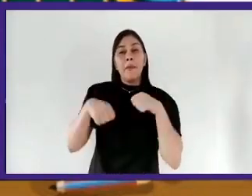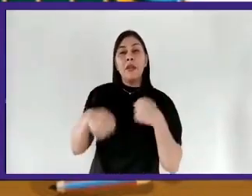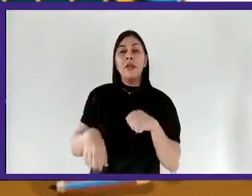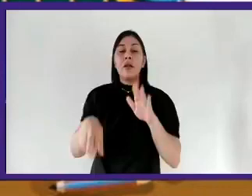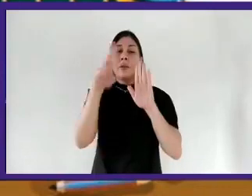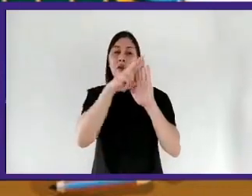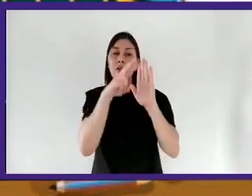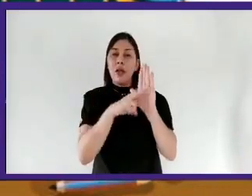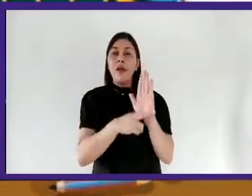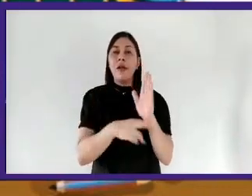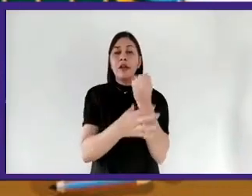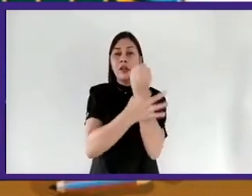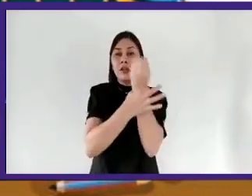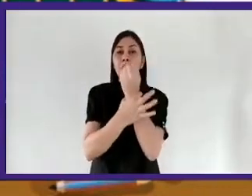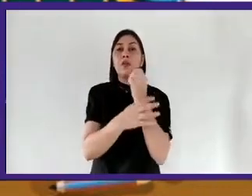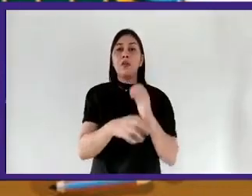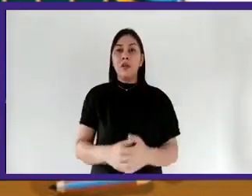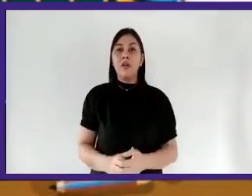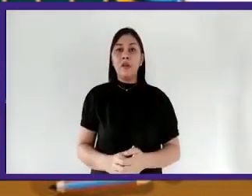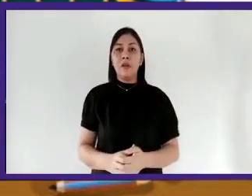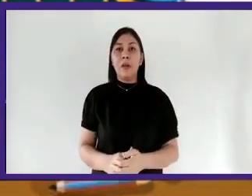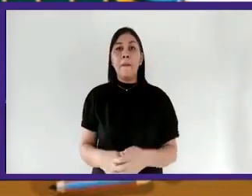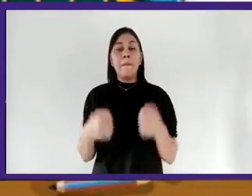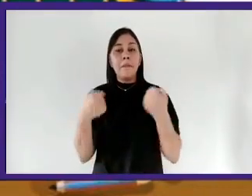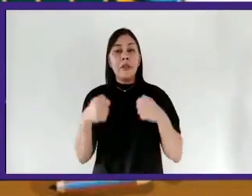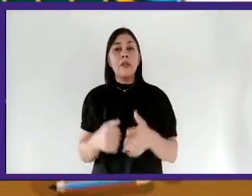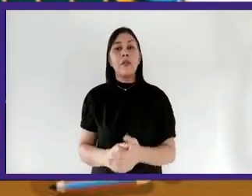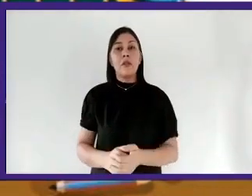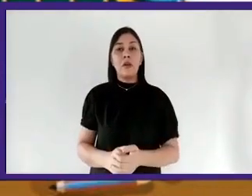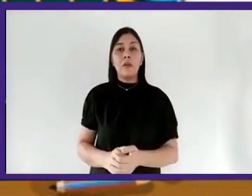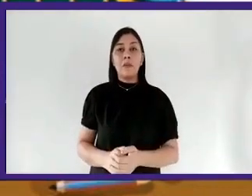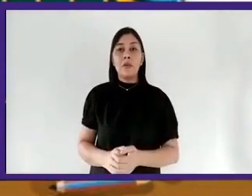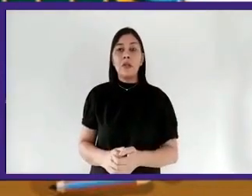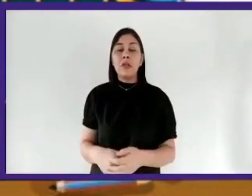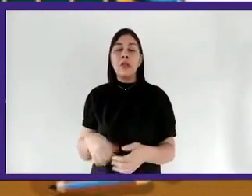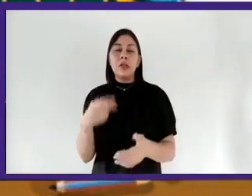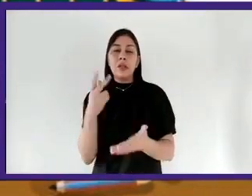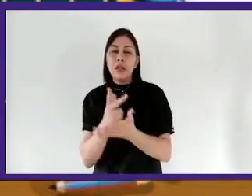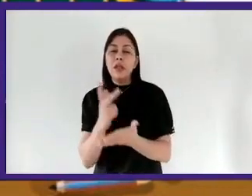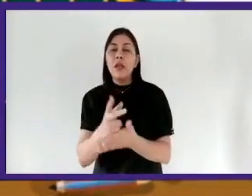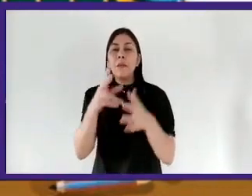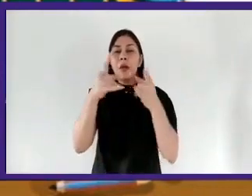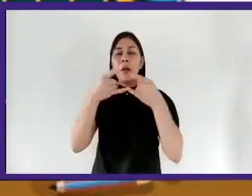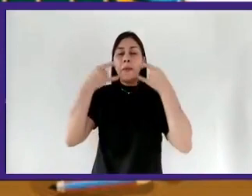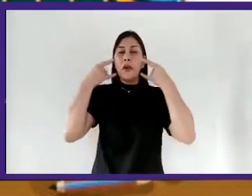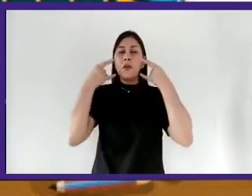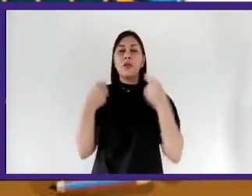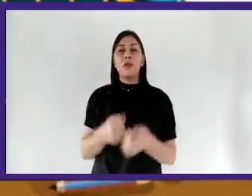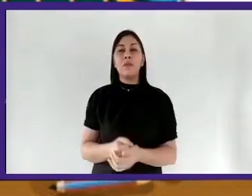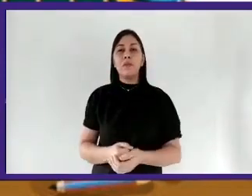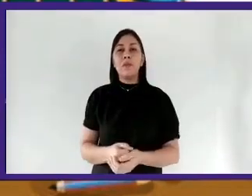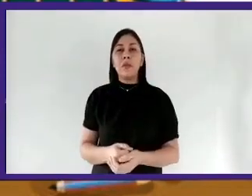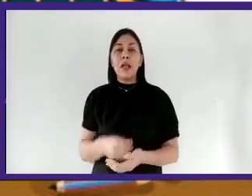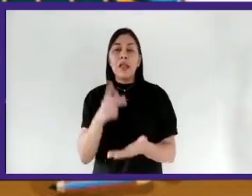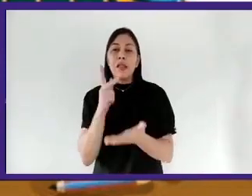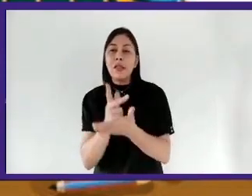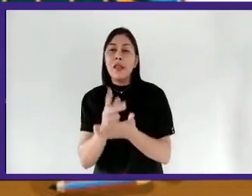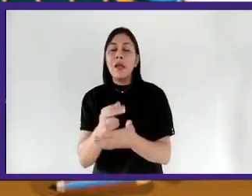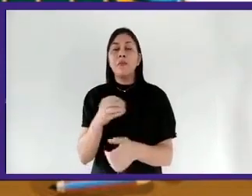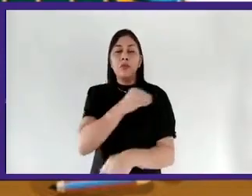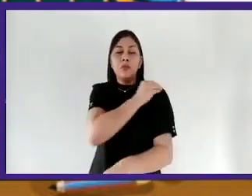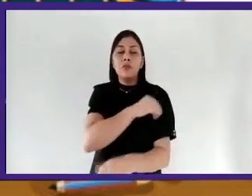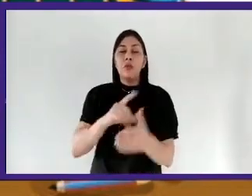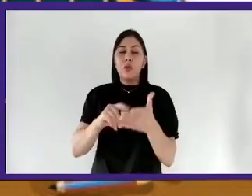precisamos seguir os protocolos sanitários. Usar máscara e sempre, ao sair, e sempre usar